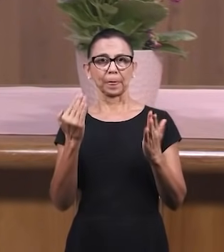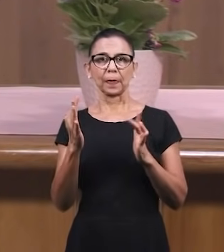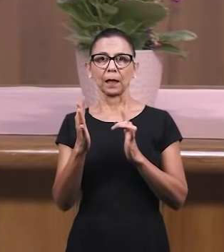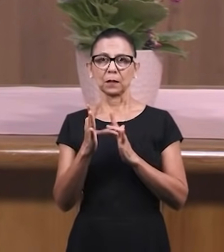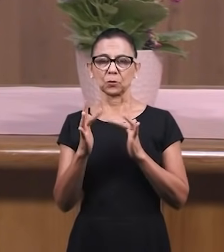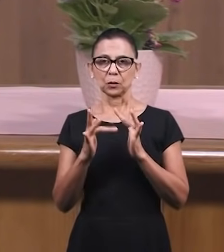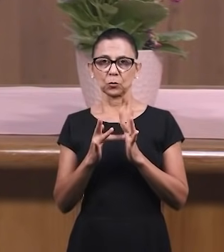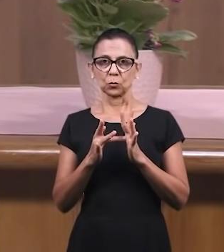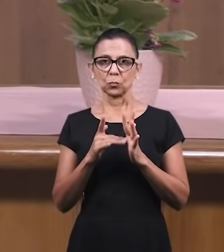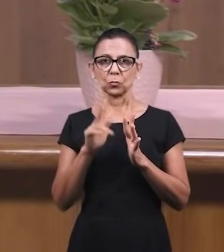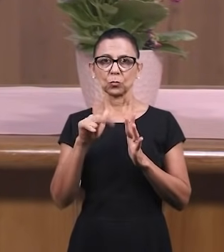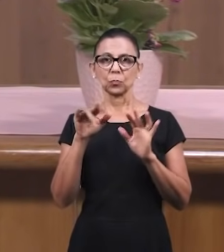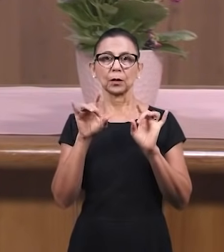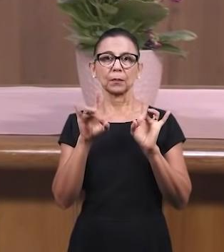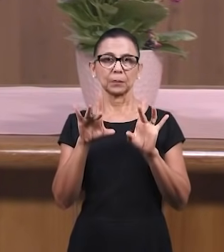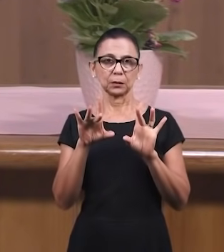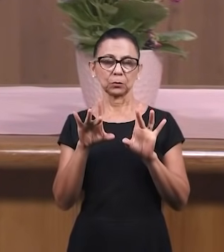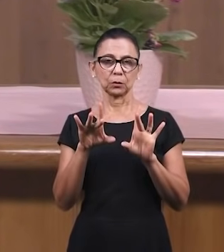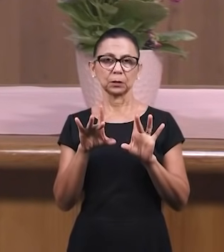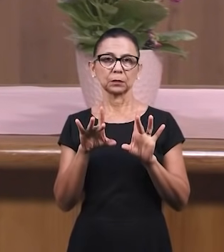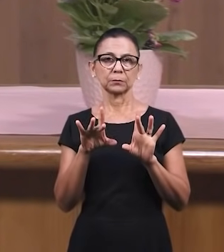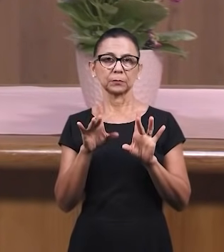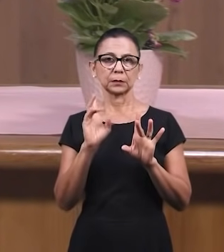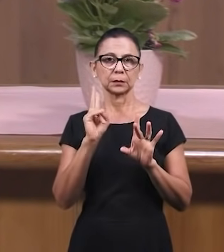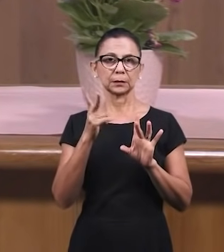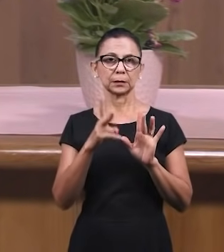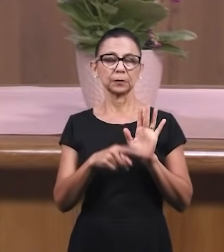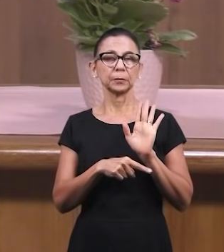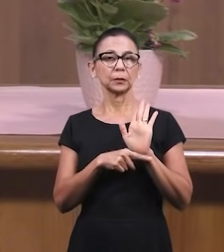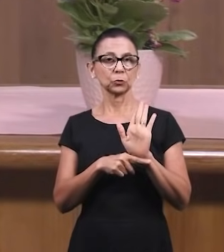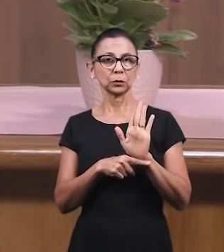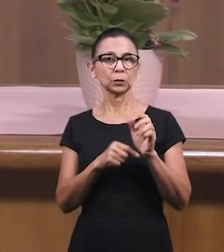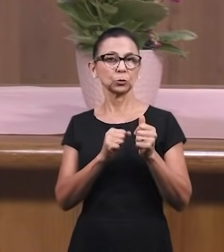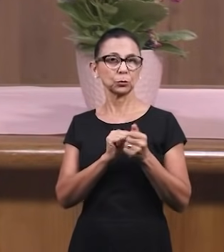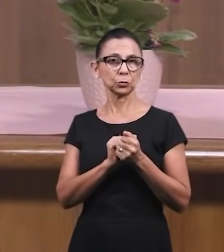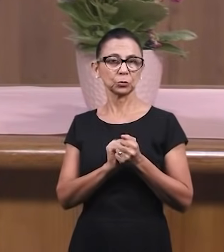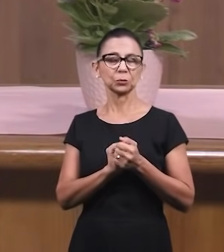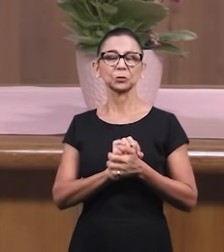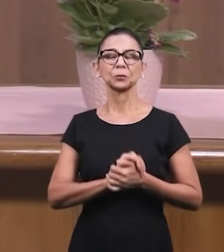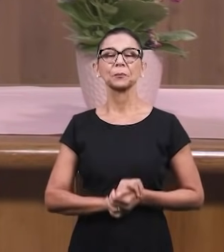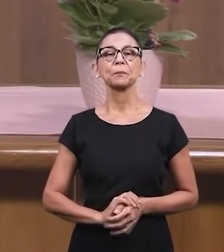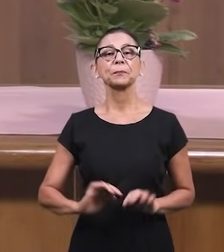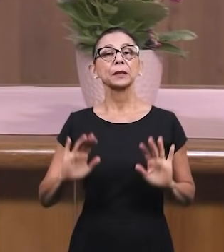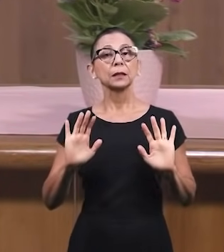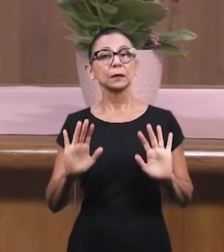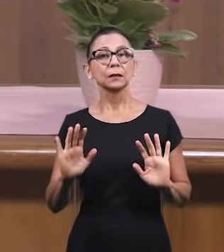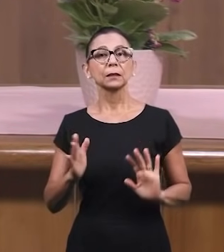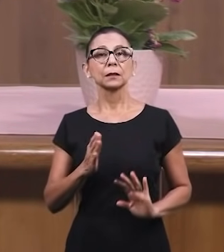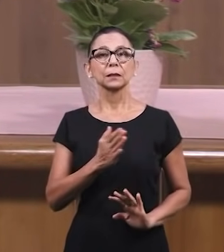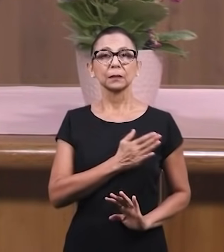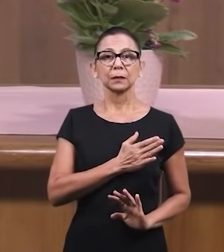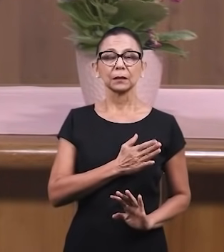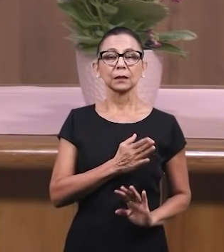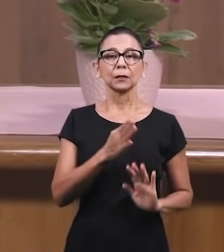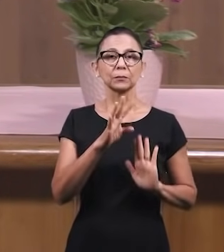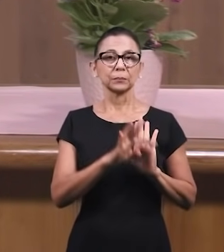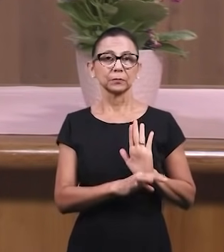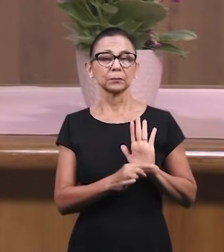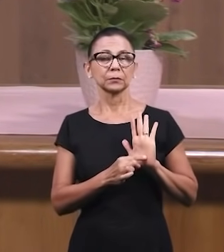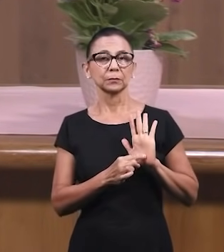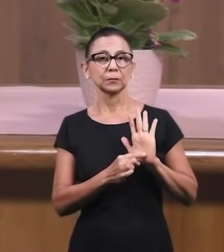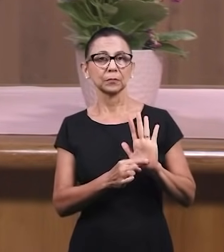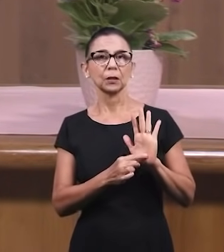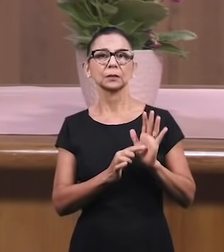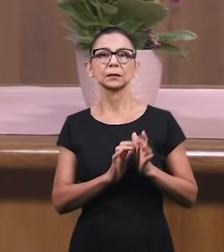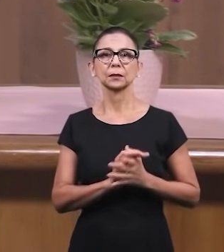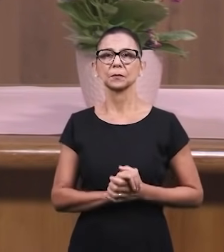necessários, ele estará presente conosco. E ali ele chega, e dentre os seus discípulos, se soubermos que eram 12